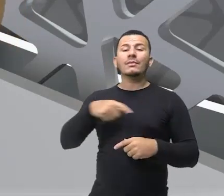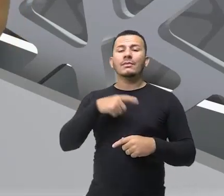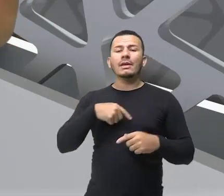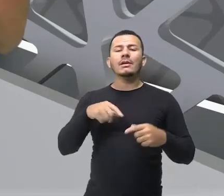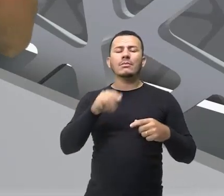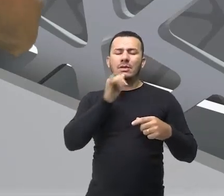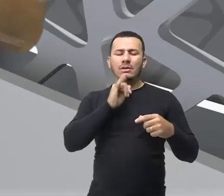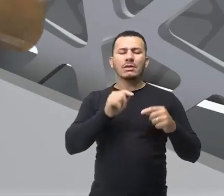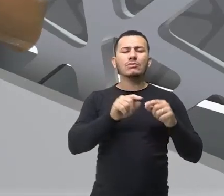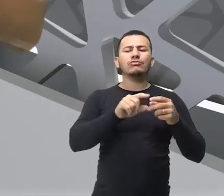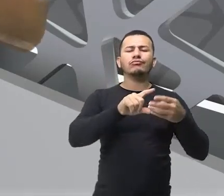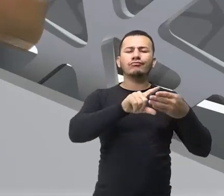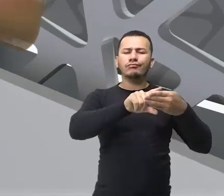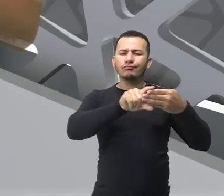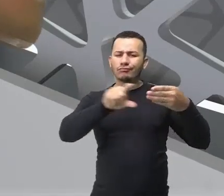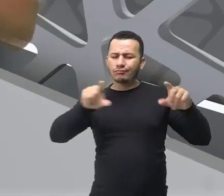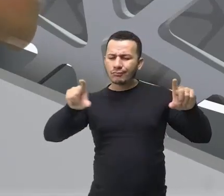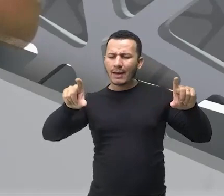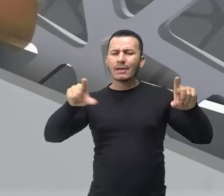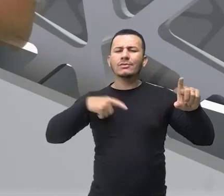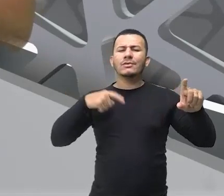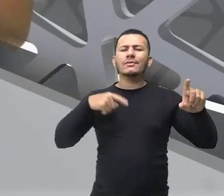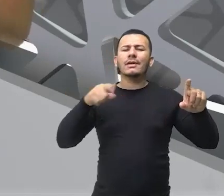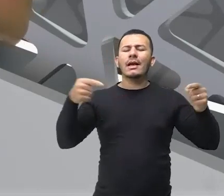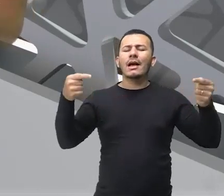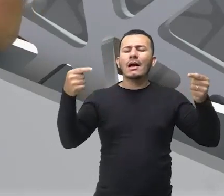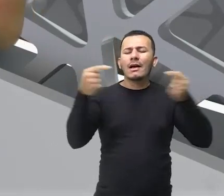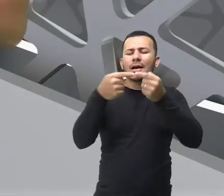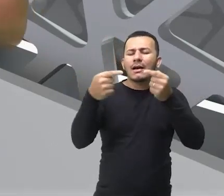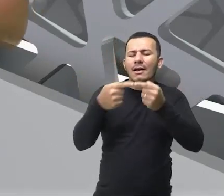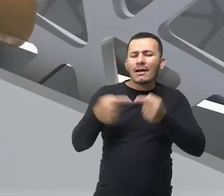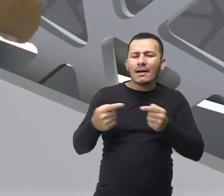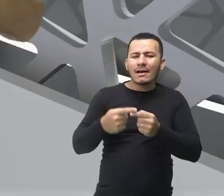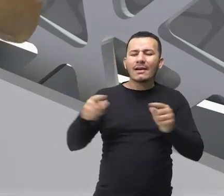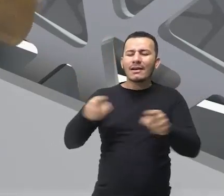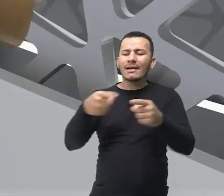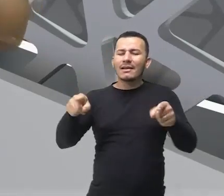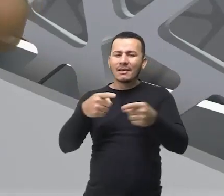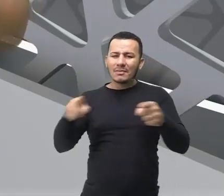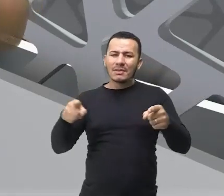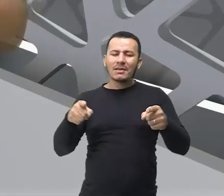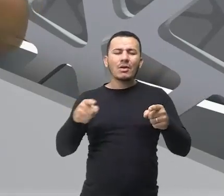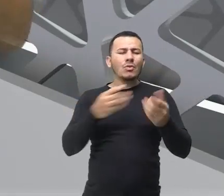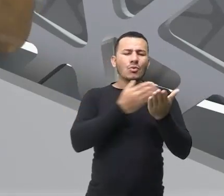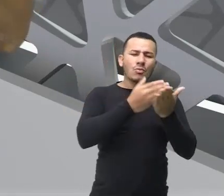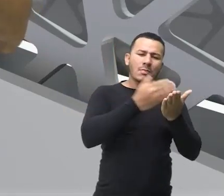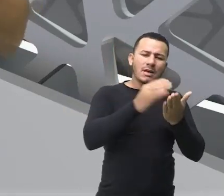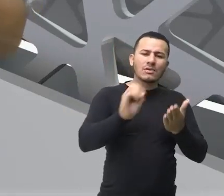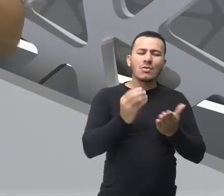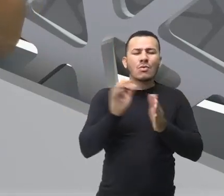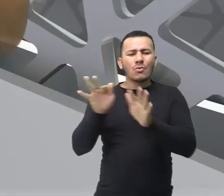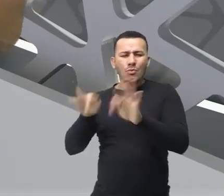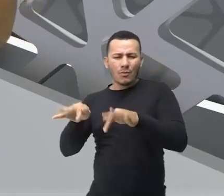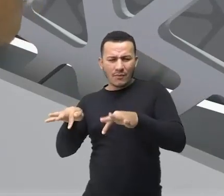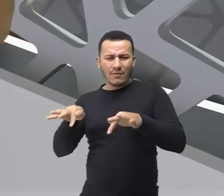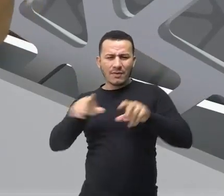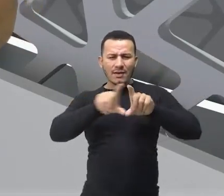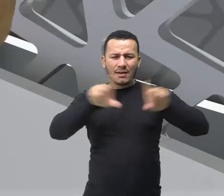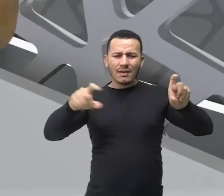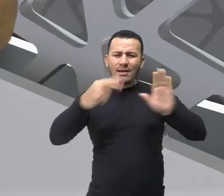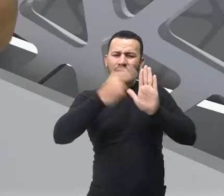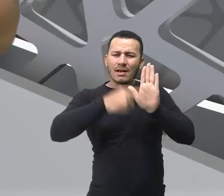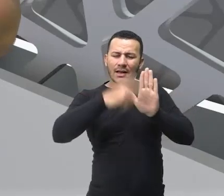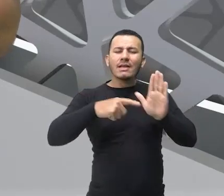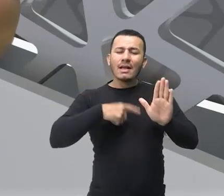cada verso ou no meio do verso, certo? E percebam que quando falamos desses sons, dessa